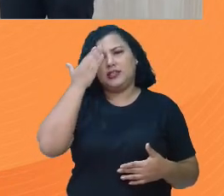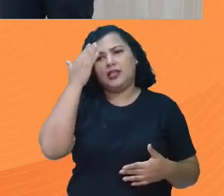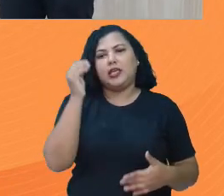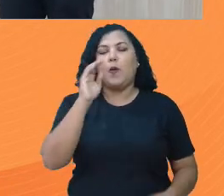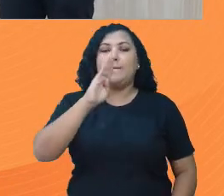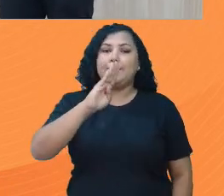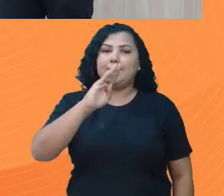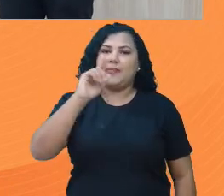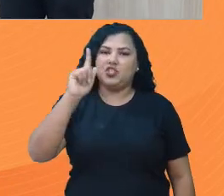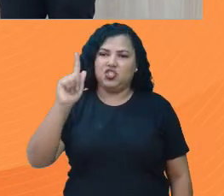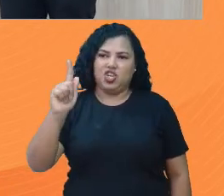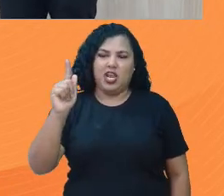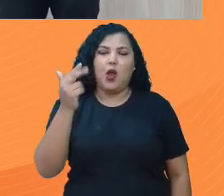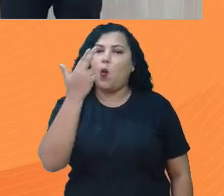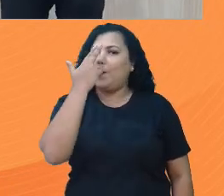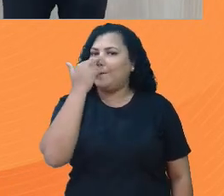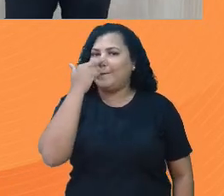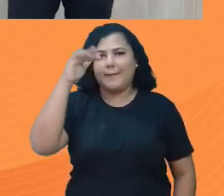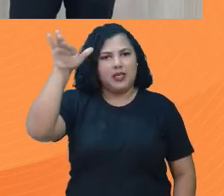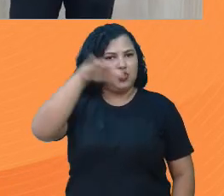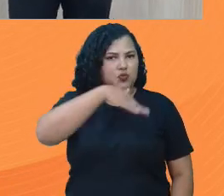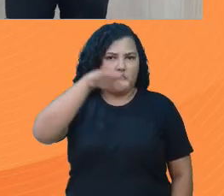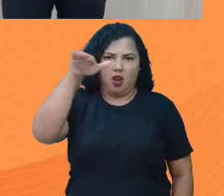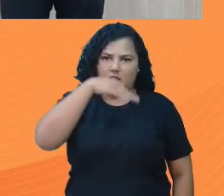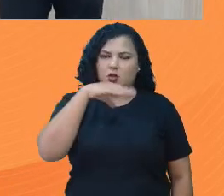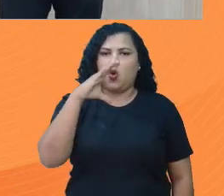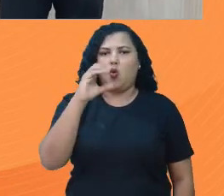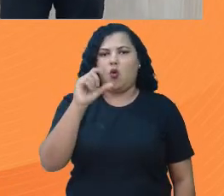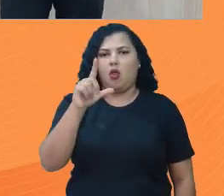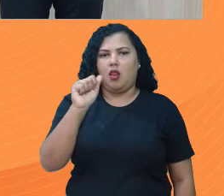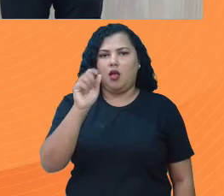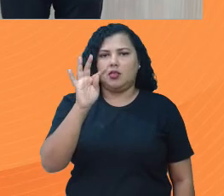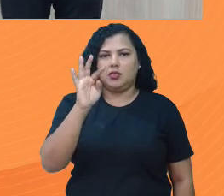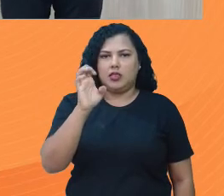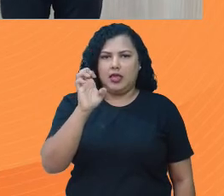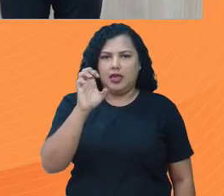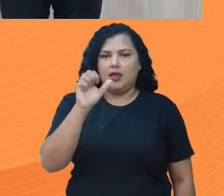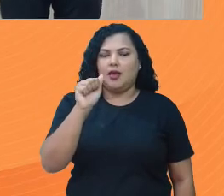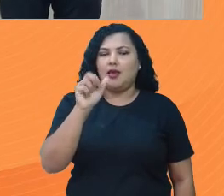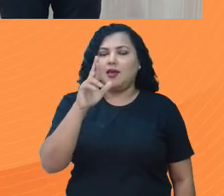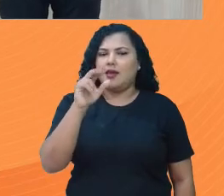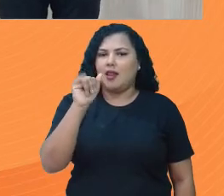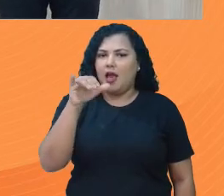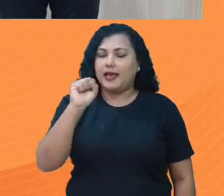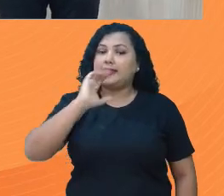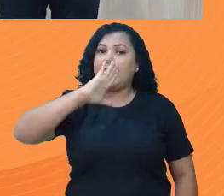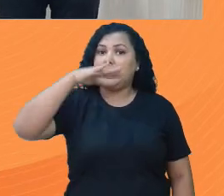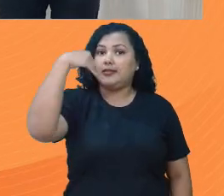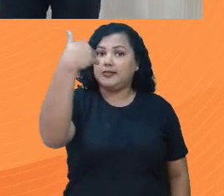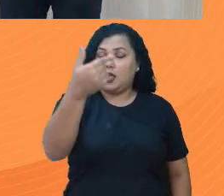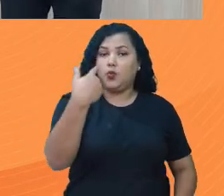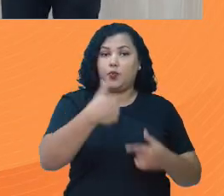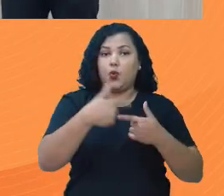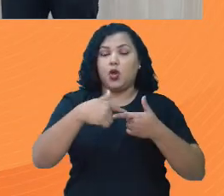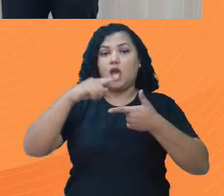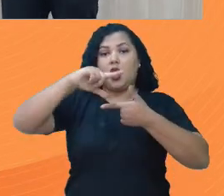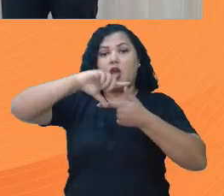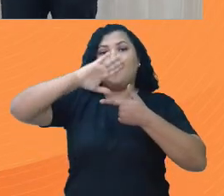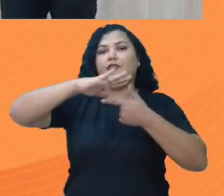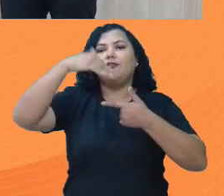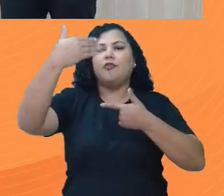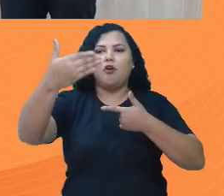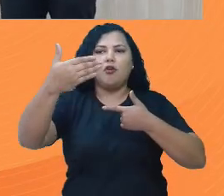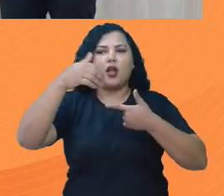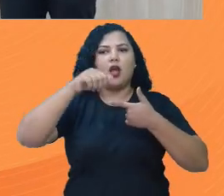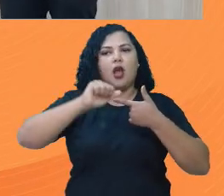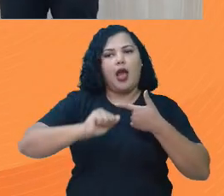ângulo B e o ângulo G, eles são colaterais externos, fora do nosso retângulo imaginário. E o ângulo